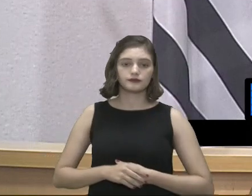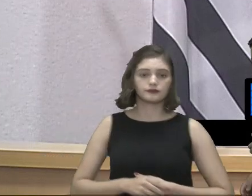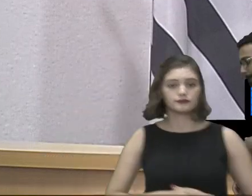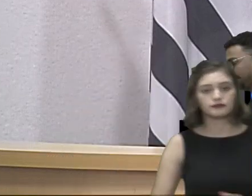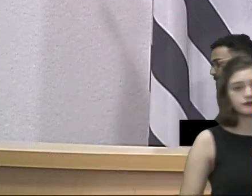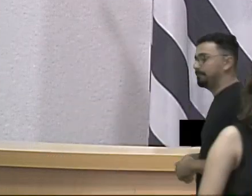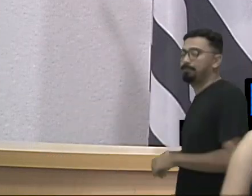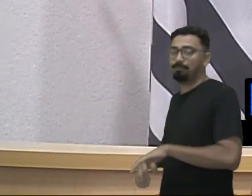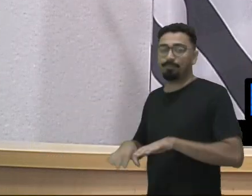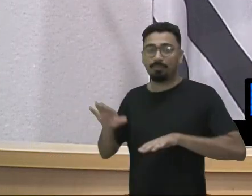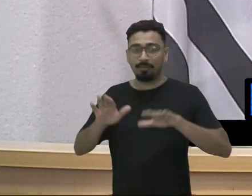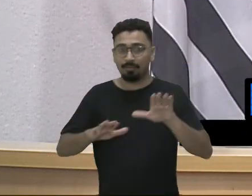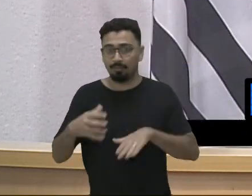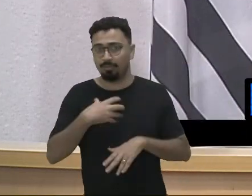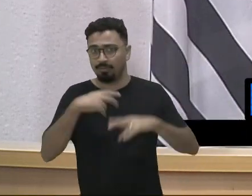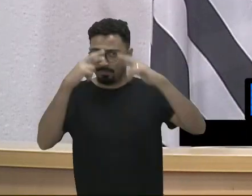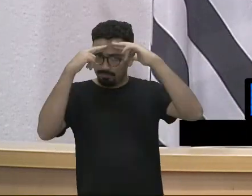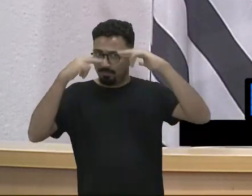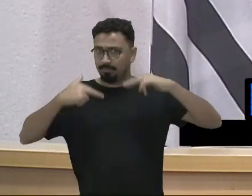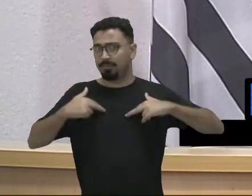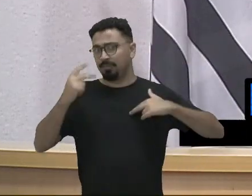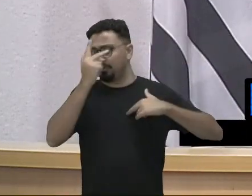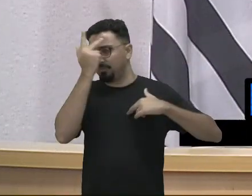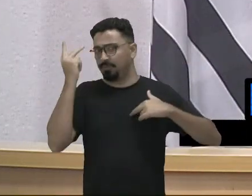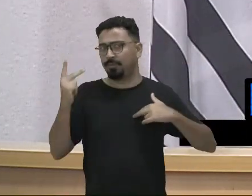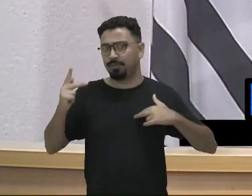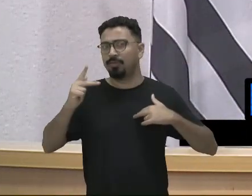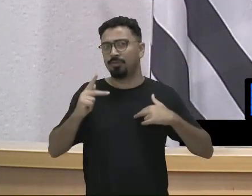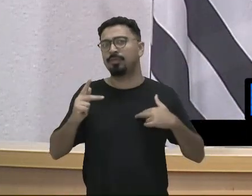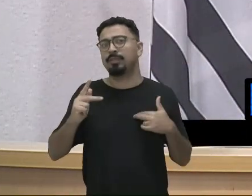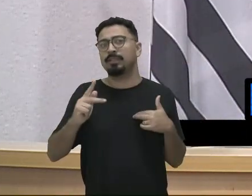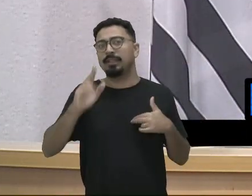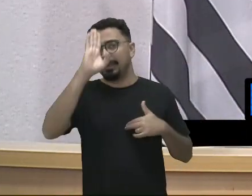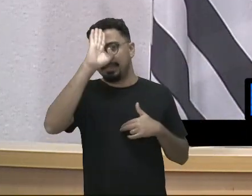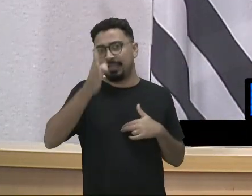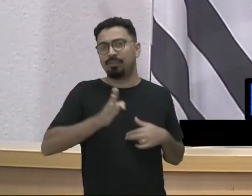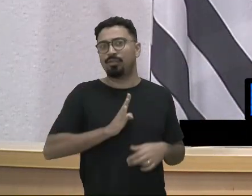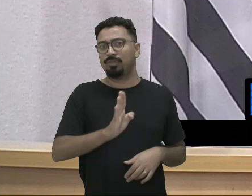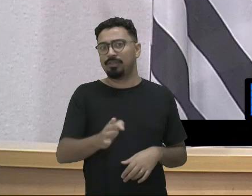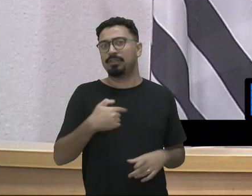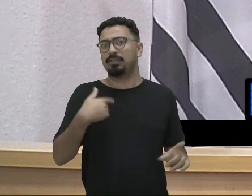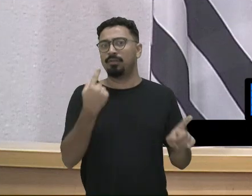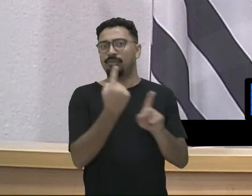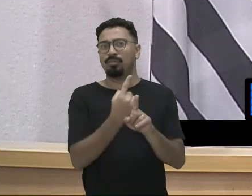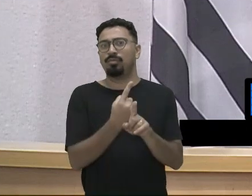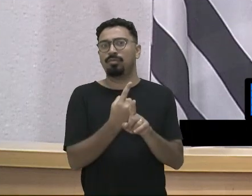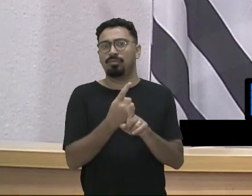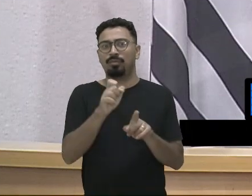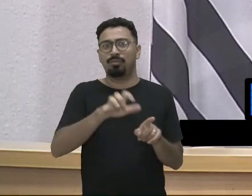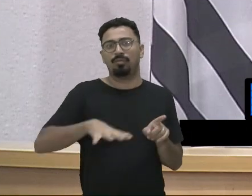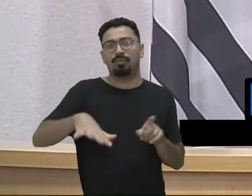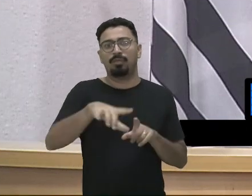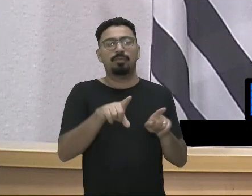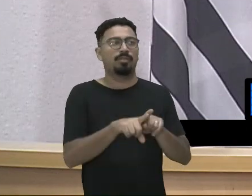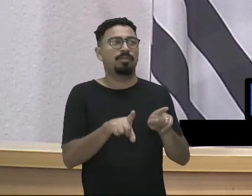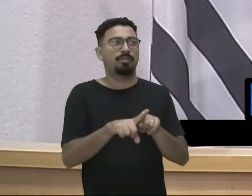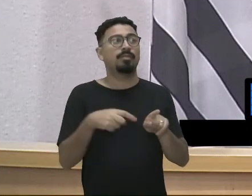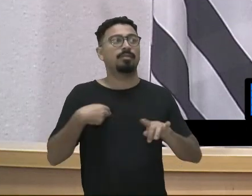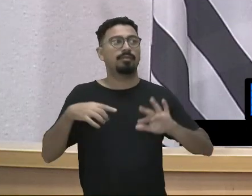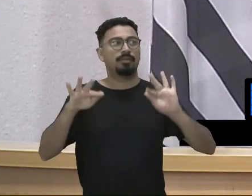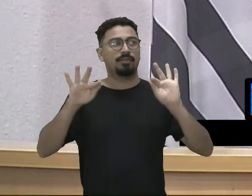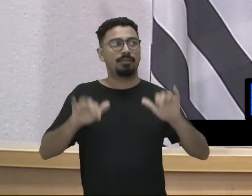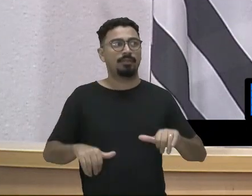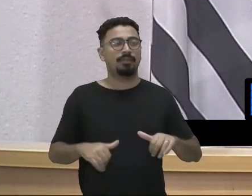que eu me sinto, às vezes, muito mais respeitada por muitas pessoas heterossexuais que eu conheço e me deparo por aí. No nosso próprio meio, já vou finalizar, eu ainda